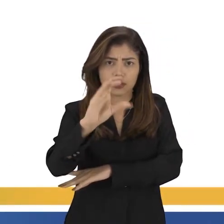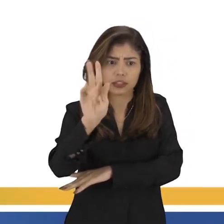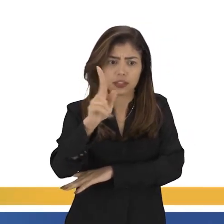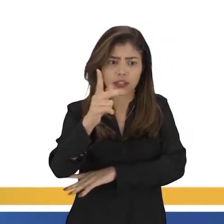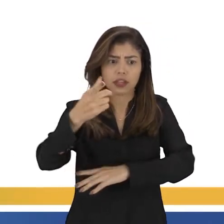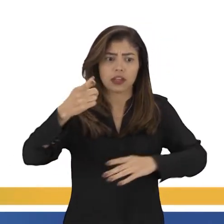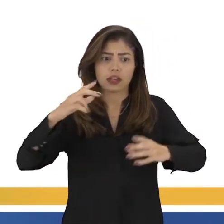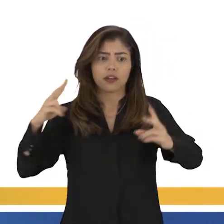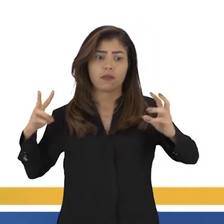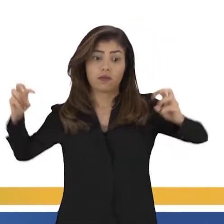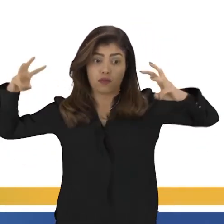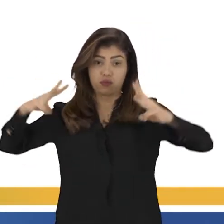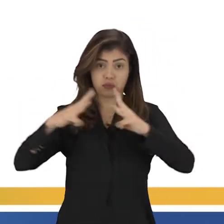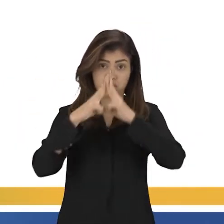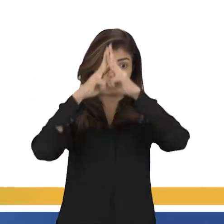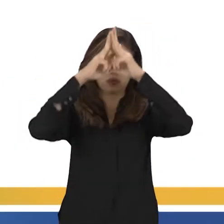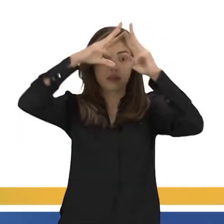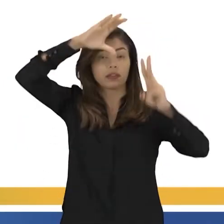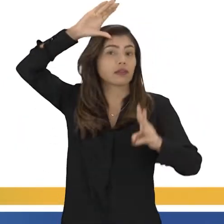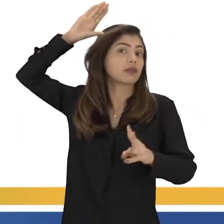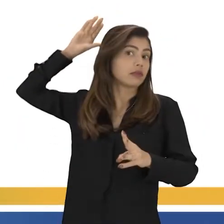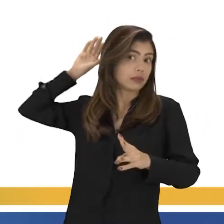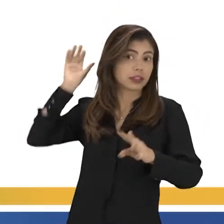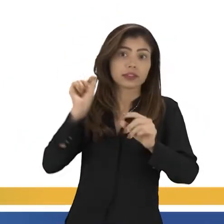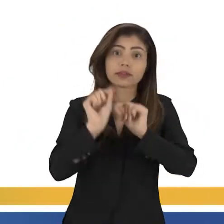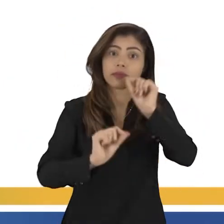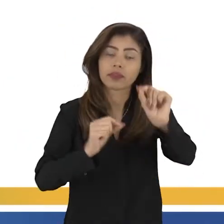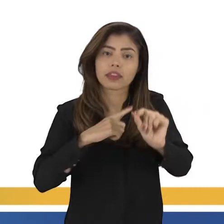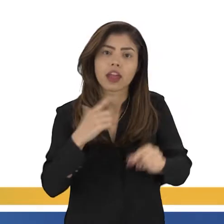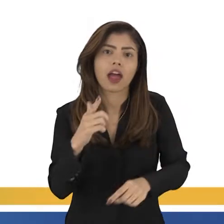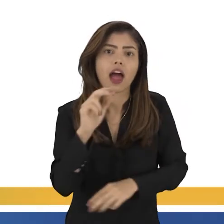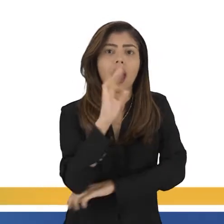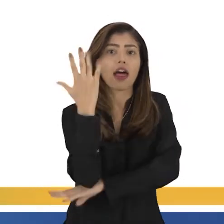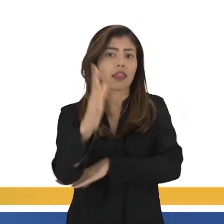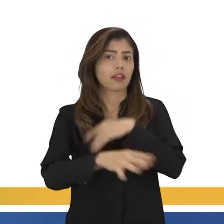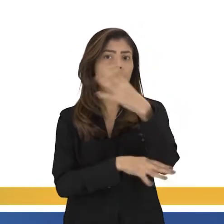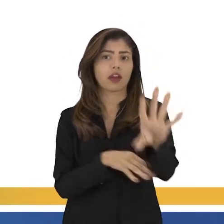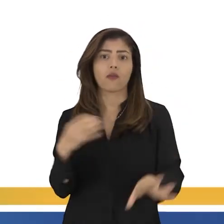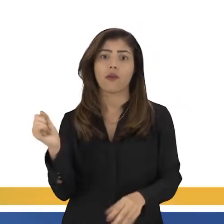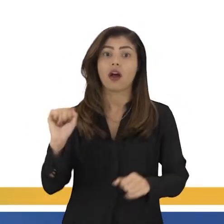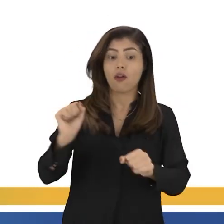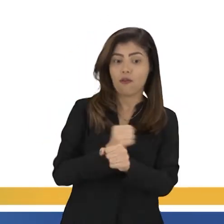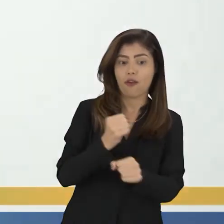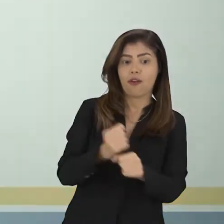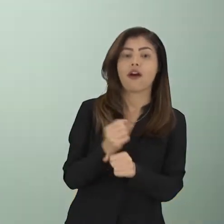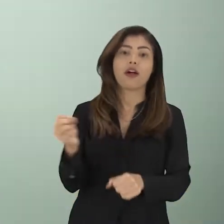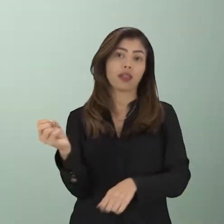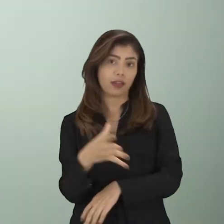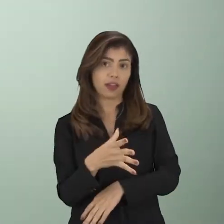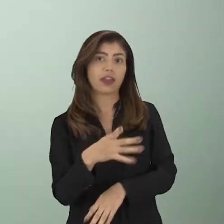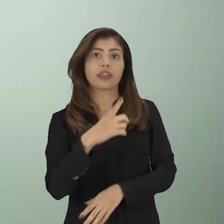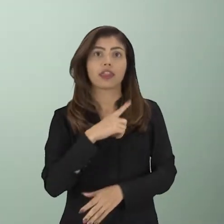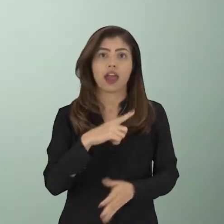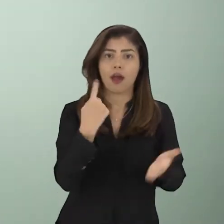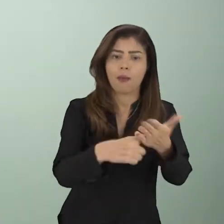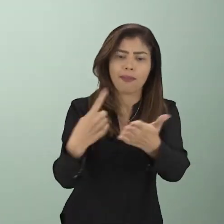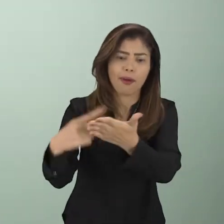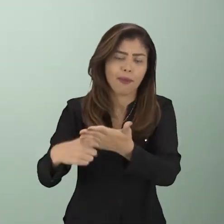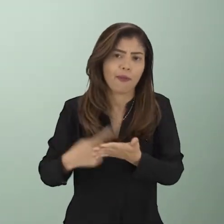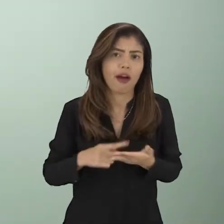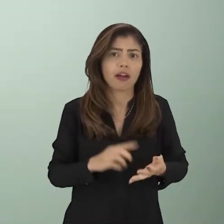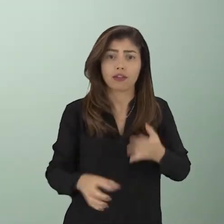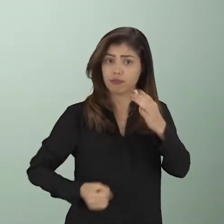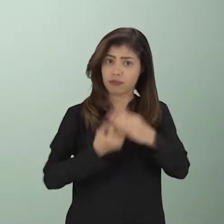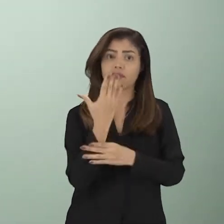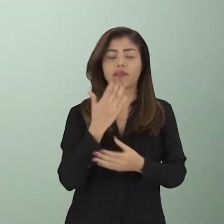da natureza. Aquele ideal filosófico de que a natureza seria uma obra que contém as marcas do seu